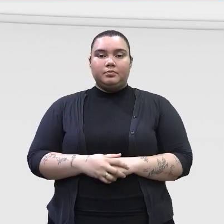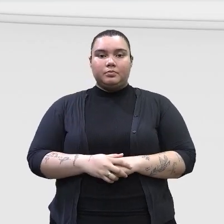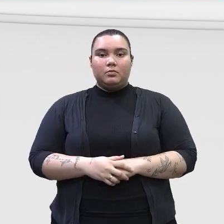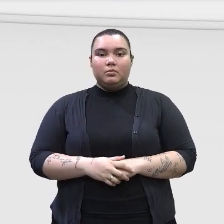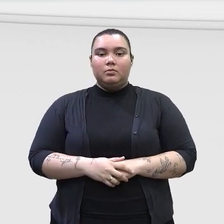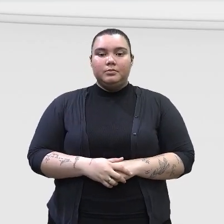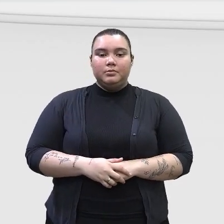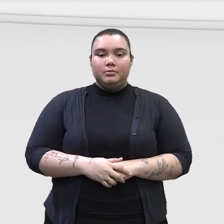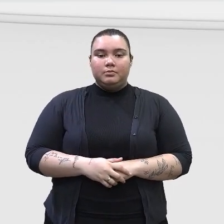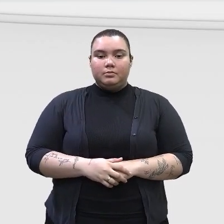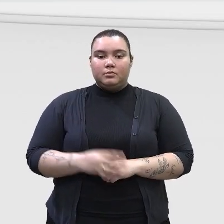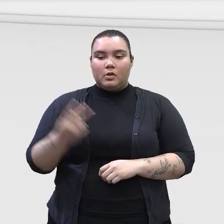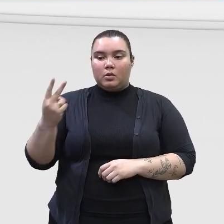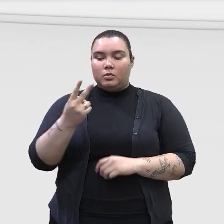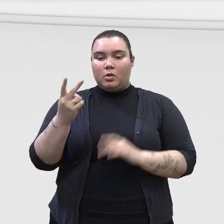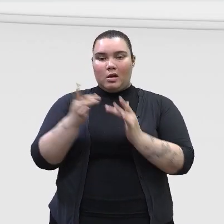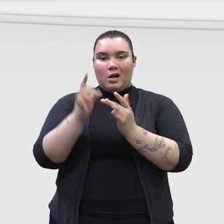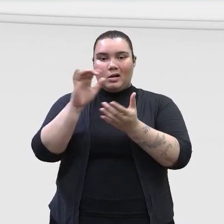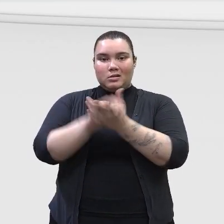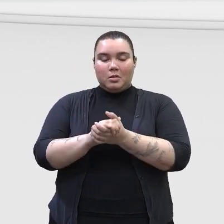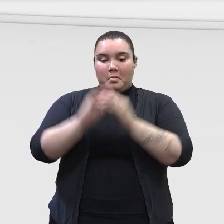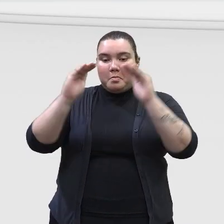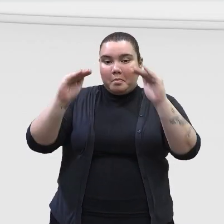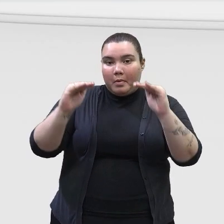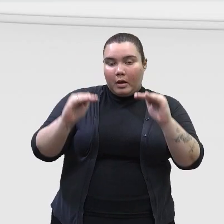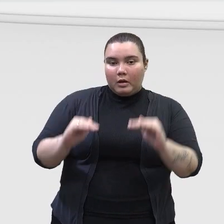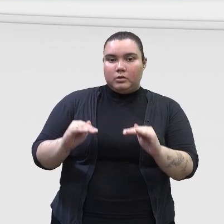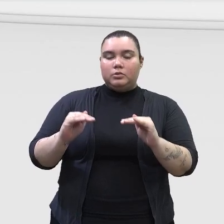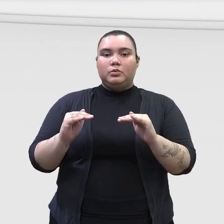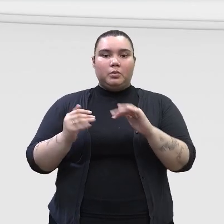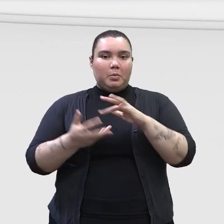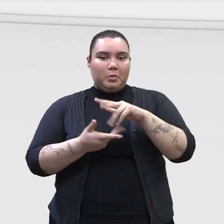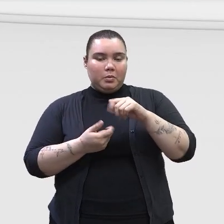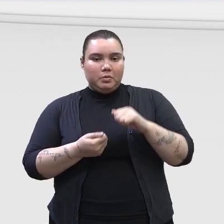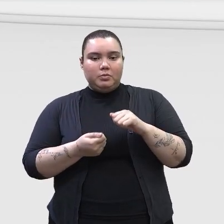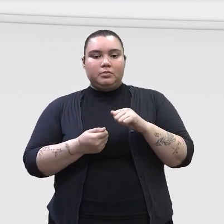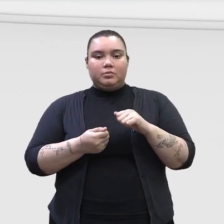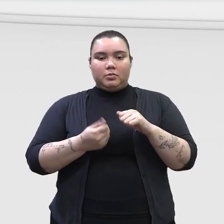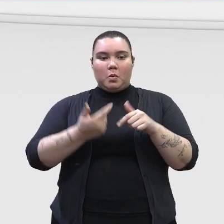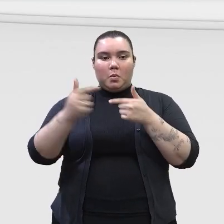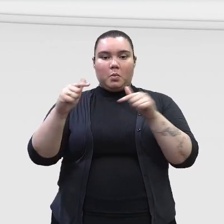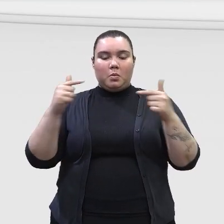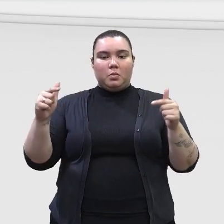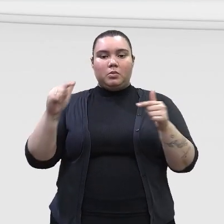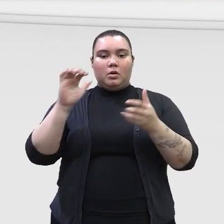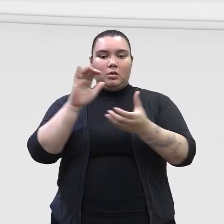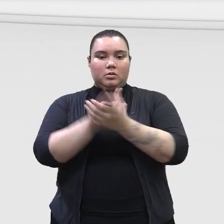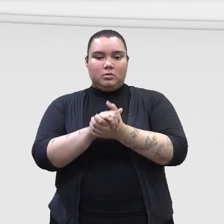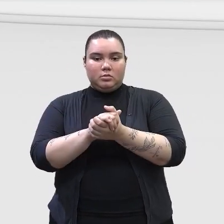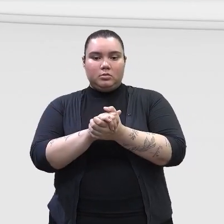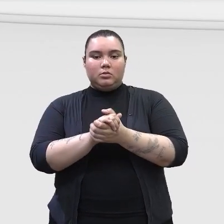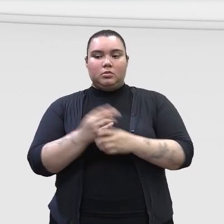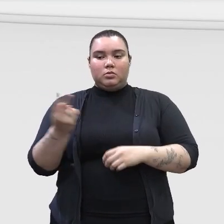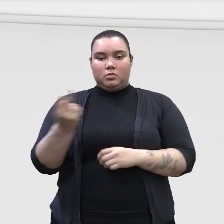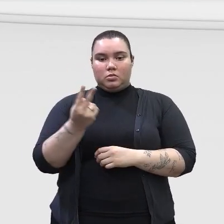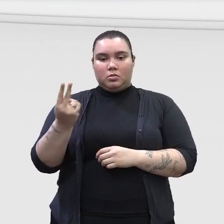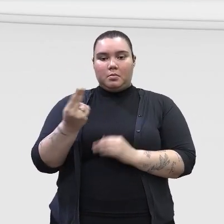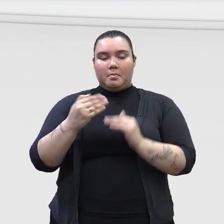couple. O casal mais baixo do mundo, né? De todos os outros casais, né? Eles são